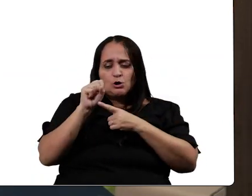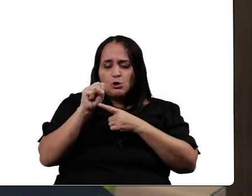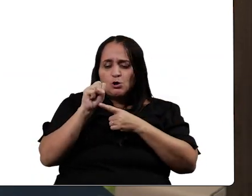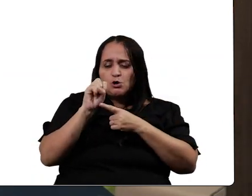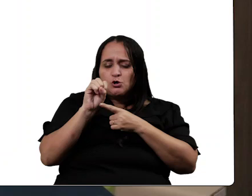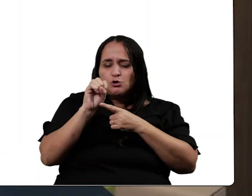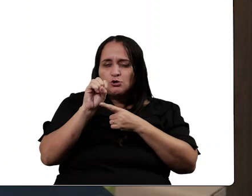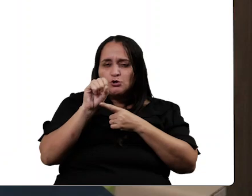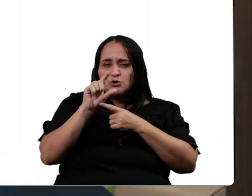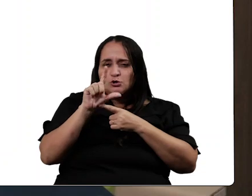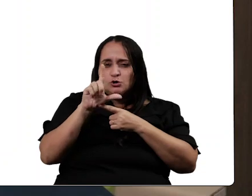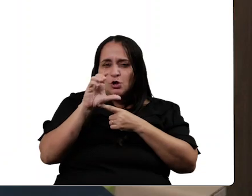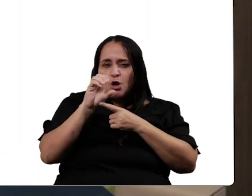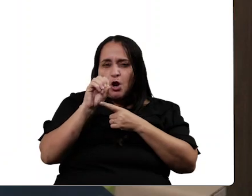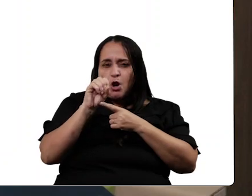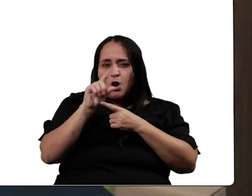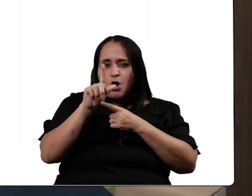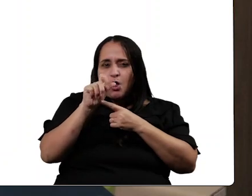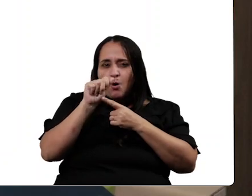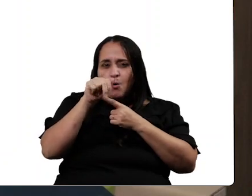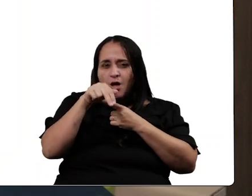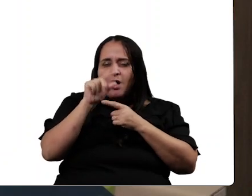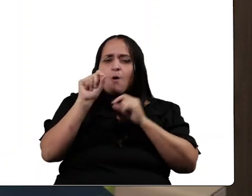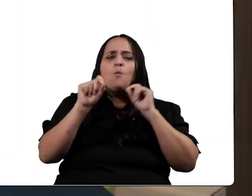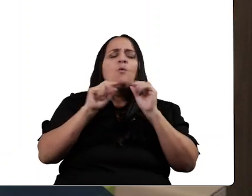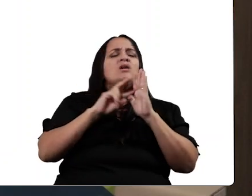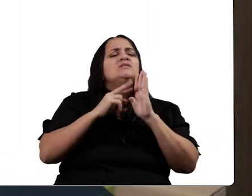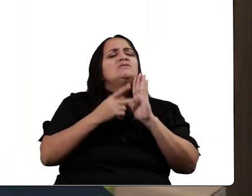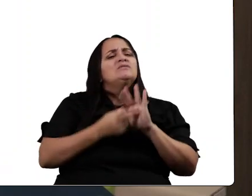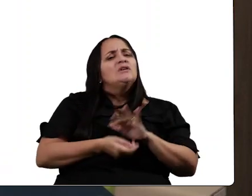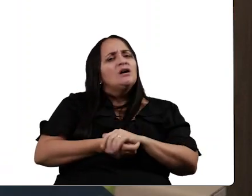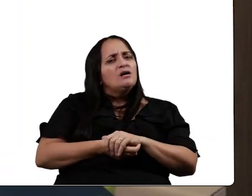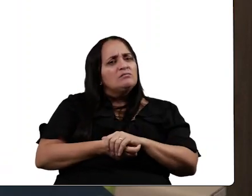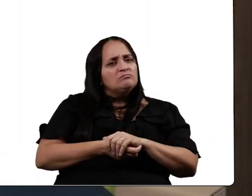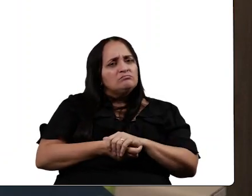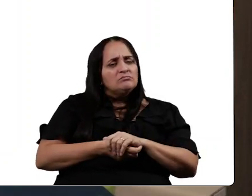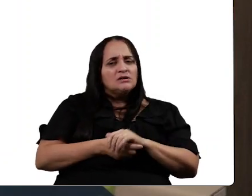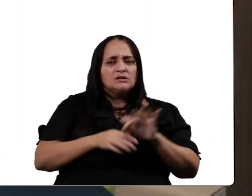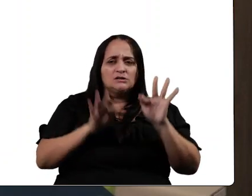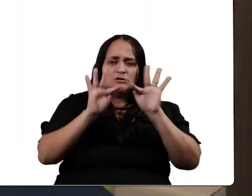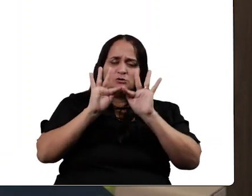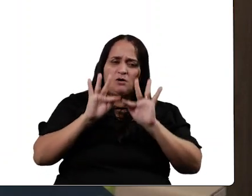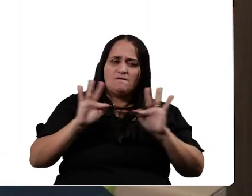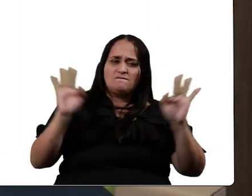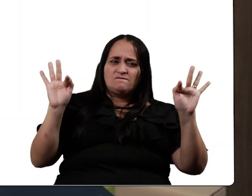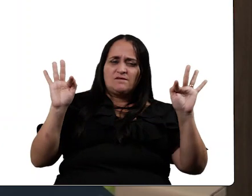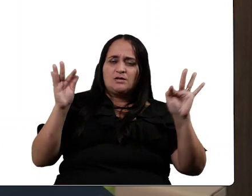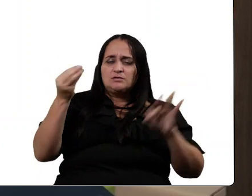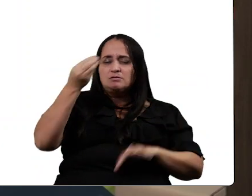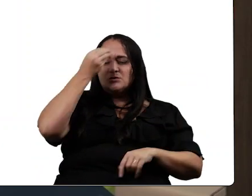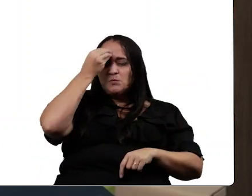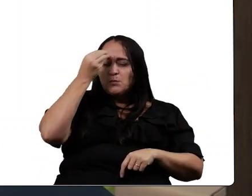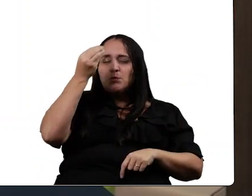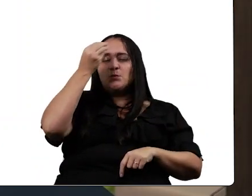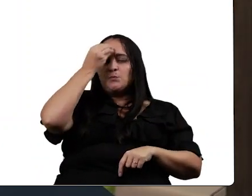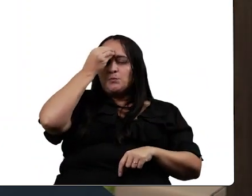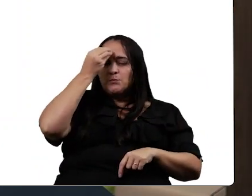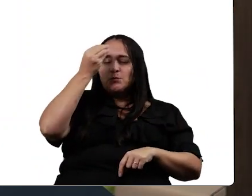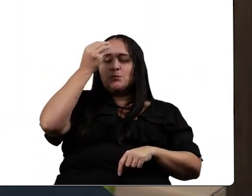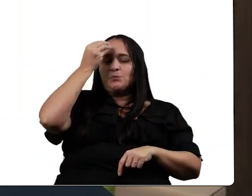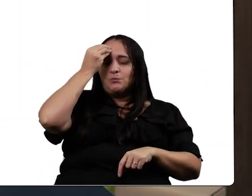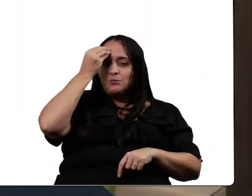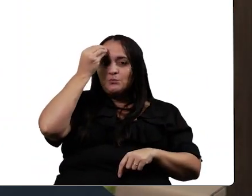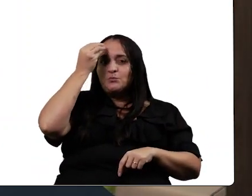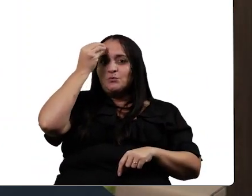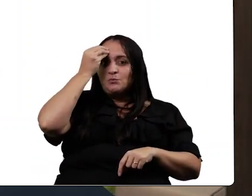não? Olha, slogan é aquela frase que fica igual um chiclete na nossa cabeça, sabe? Nosso sapato.